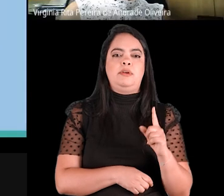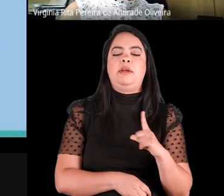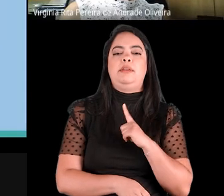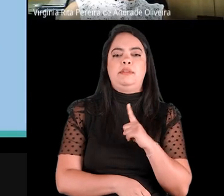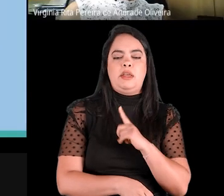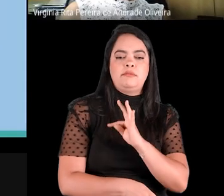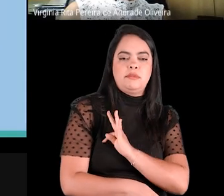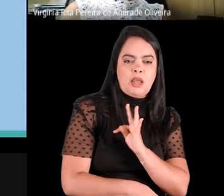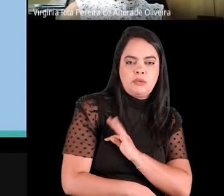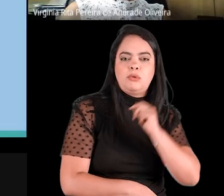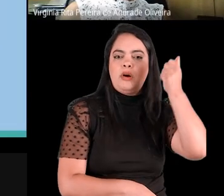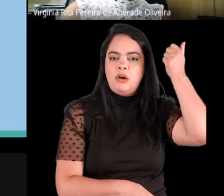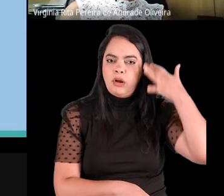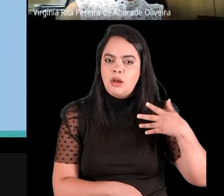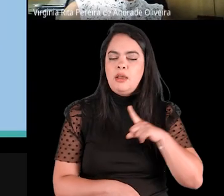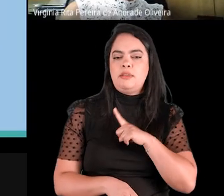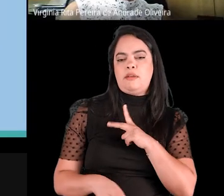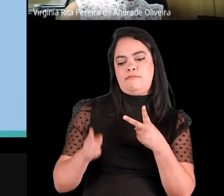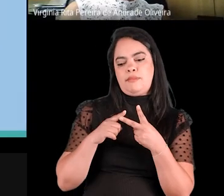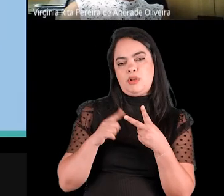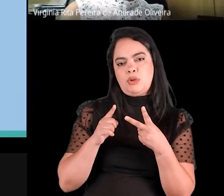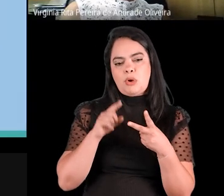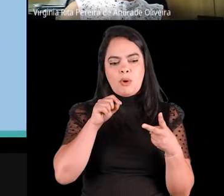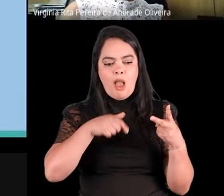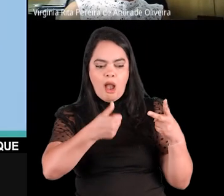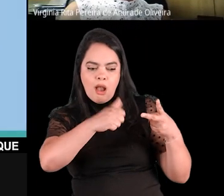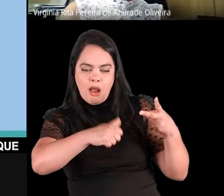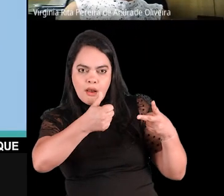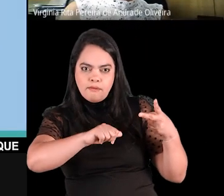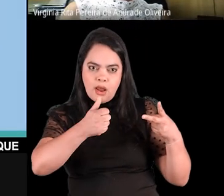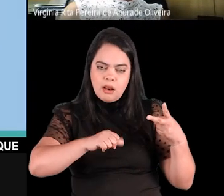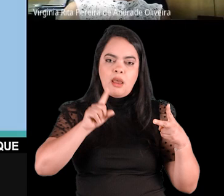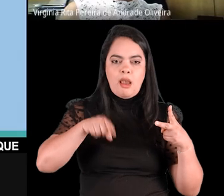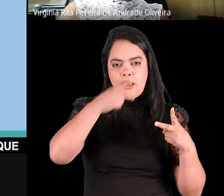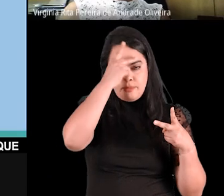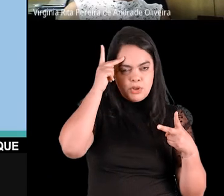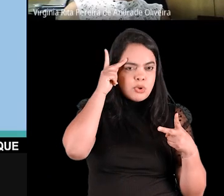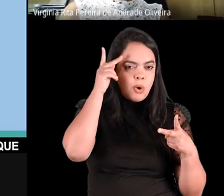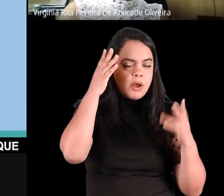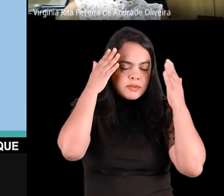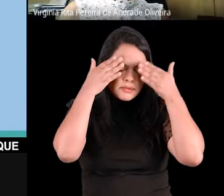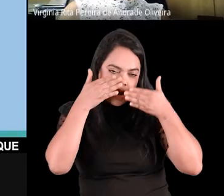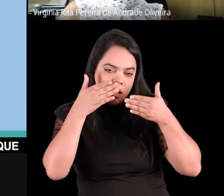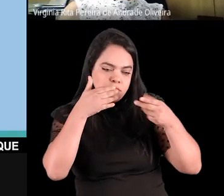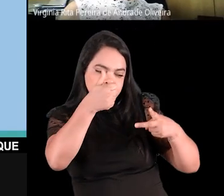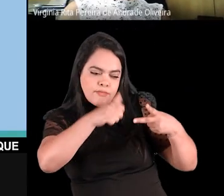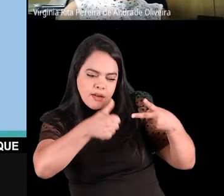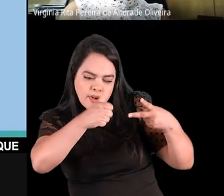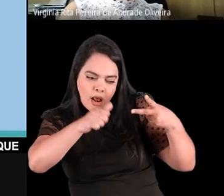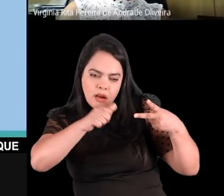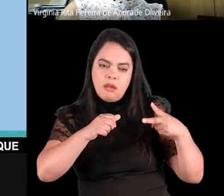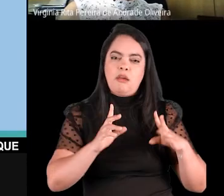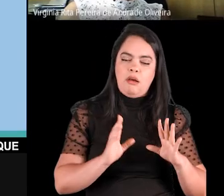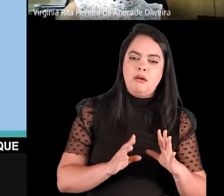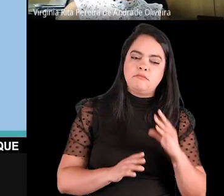técnico audiodescritor, tem a pessoa que vai validar a audiodescrição, que normalmente é uma pessoa cega, né? E aí ela vai